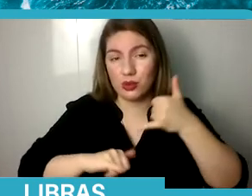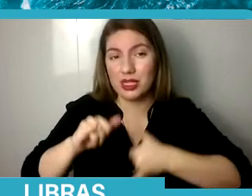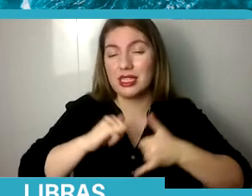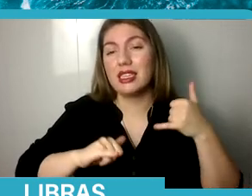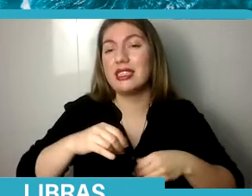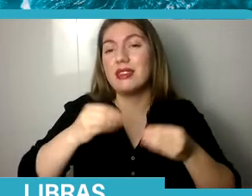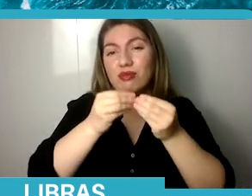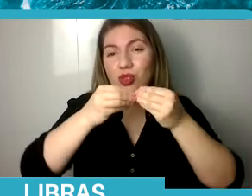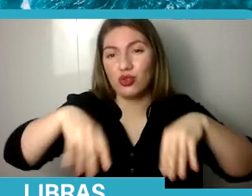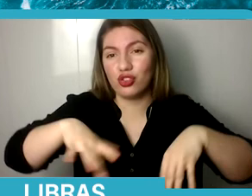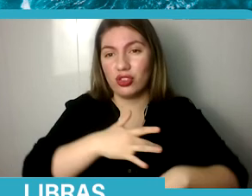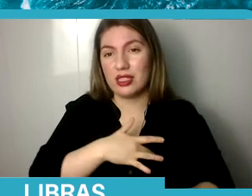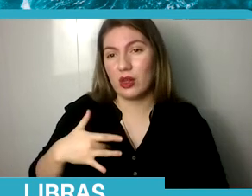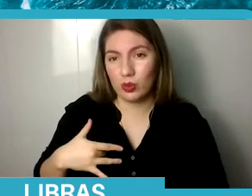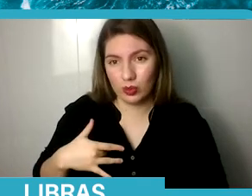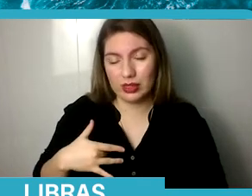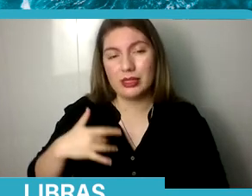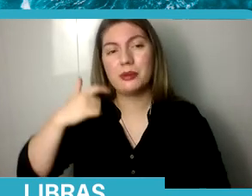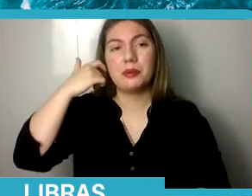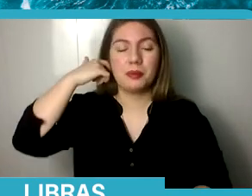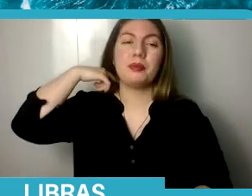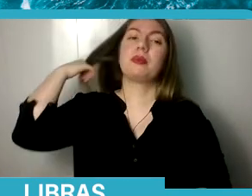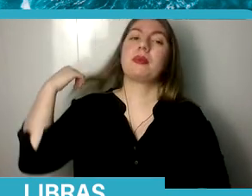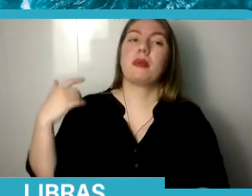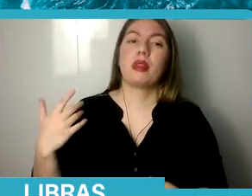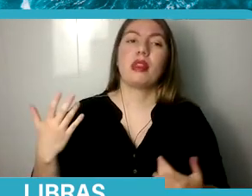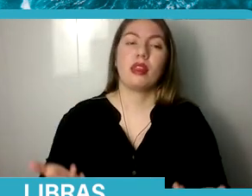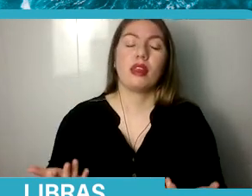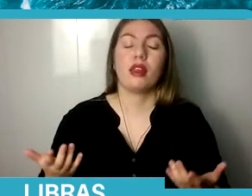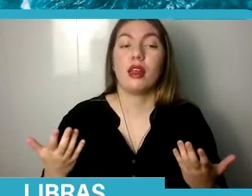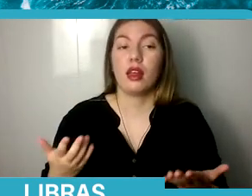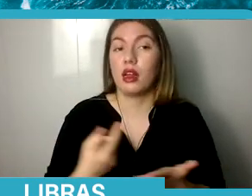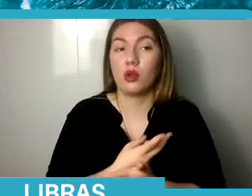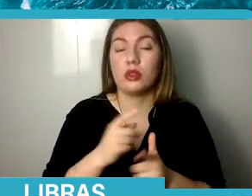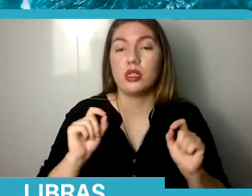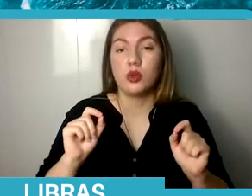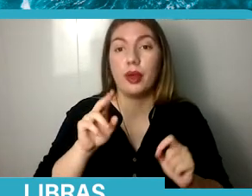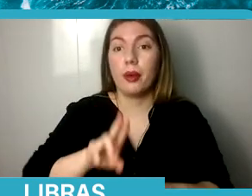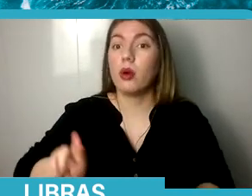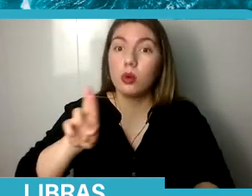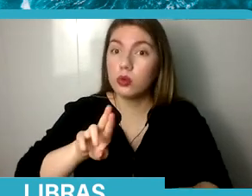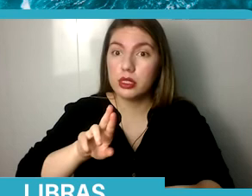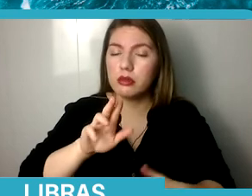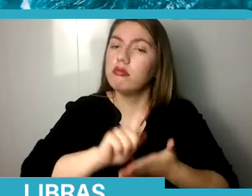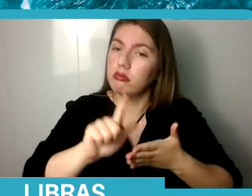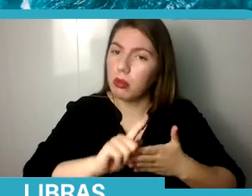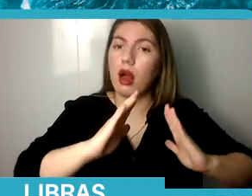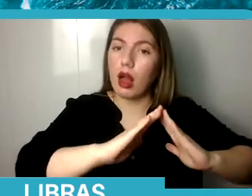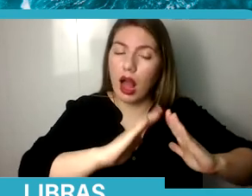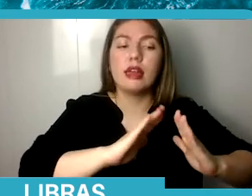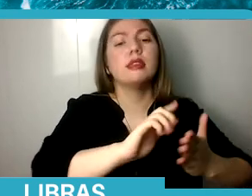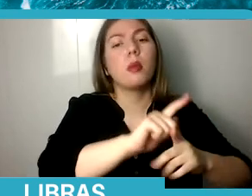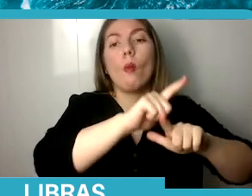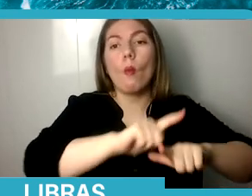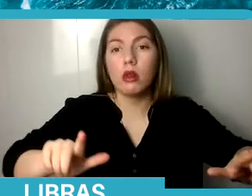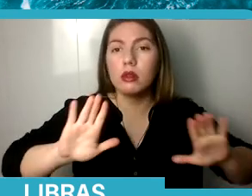limpeza e e a gente acaba usando para limpar nossa casa e prejudicar nossa